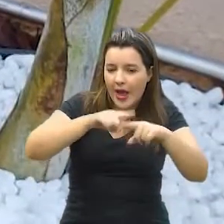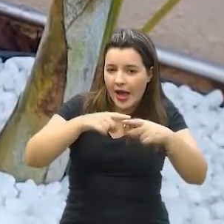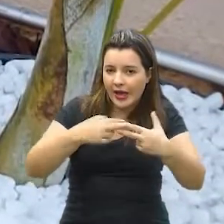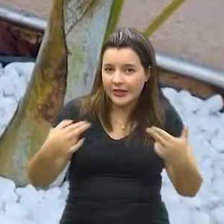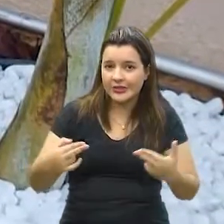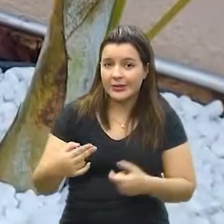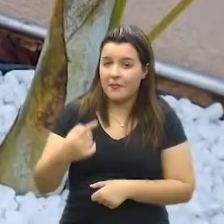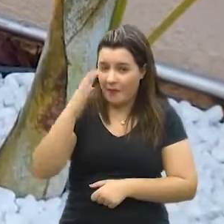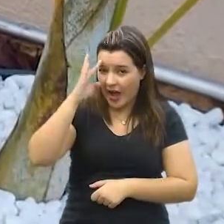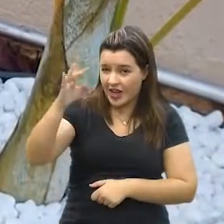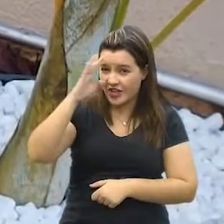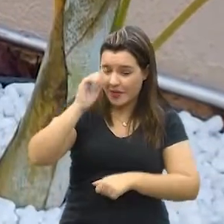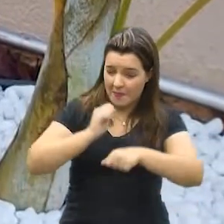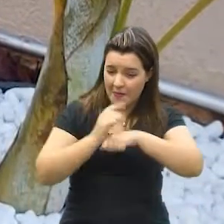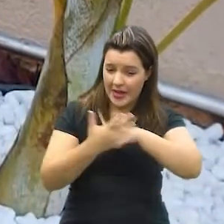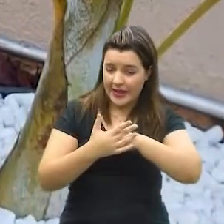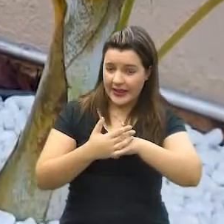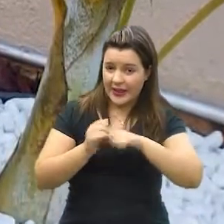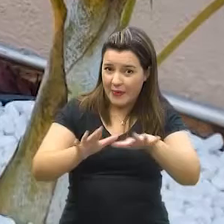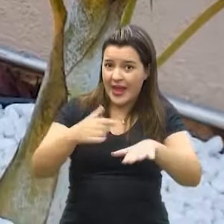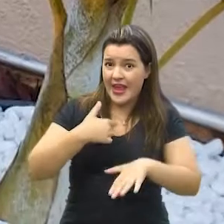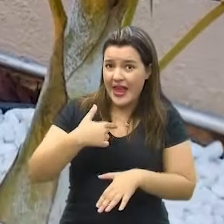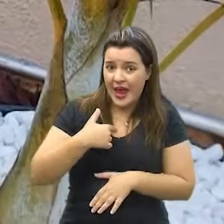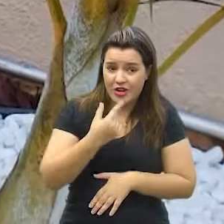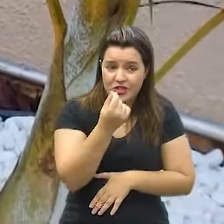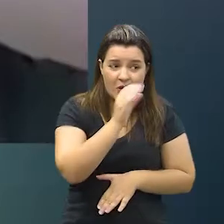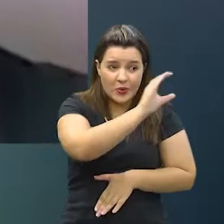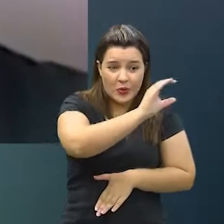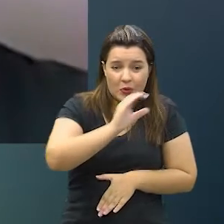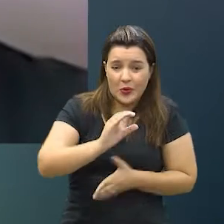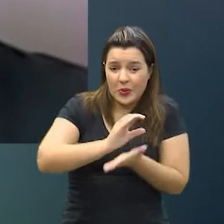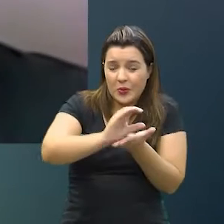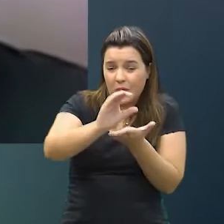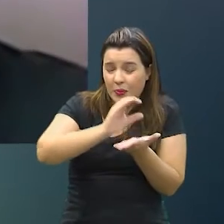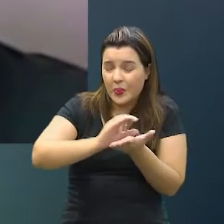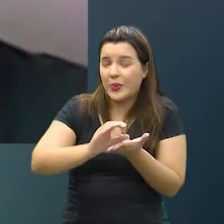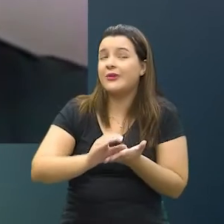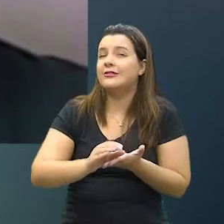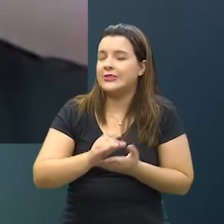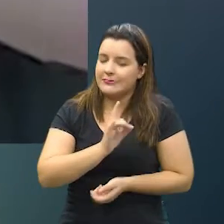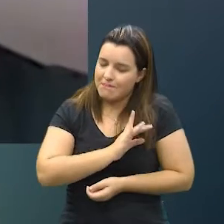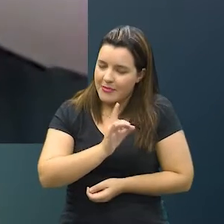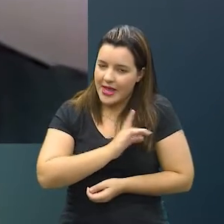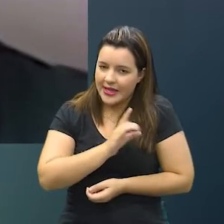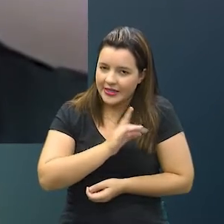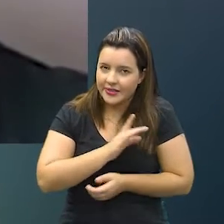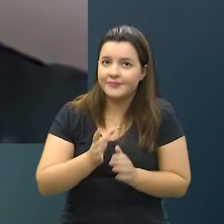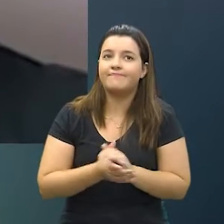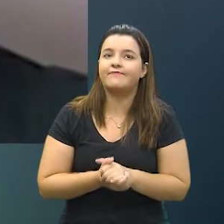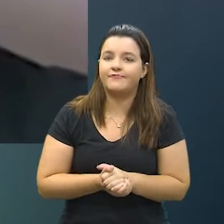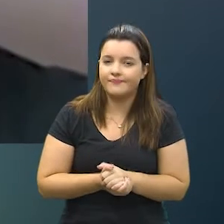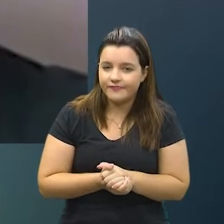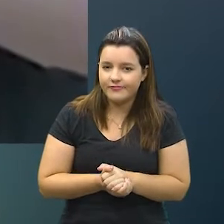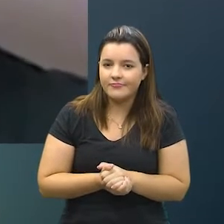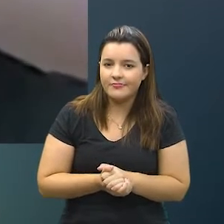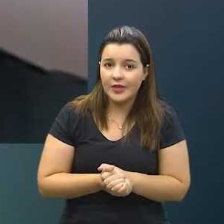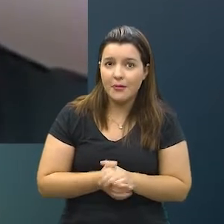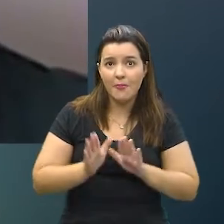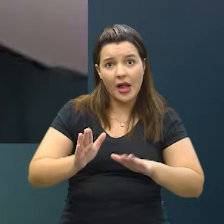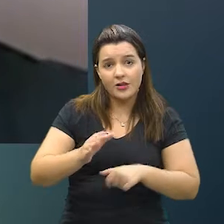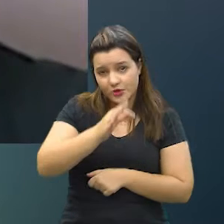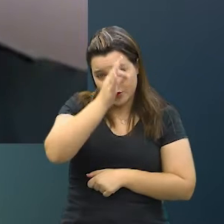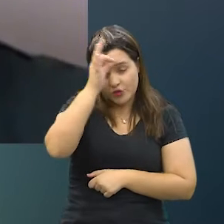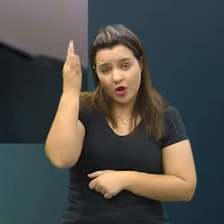plena pandemia, a gente estava fazendo investimento em maquinários, em treinamento do pessoal. E durante a pandemia, a gente